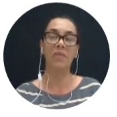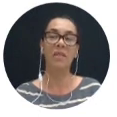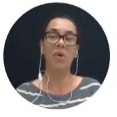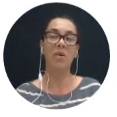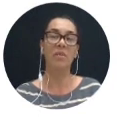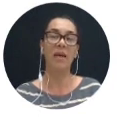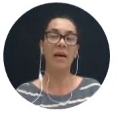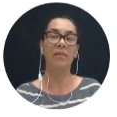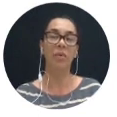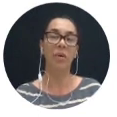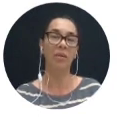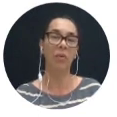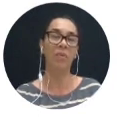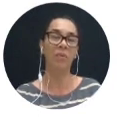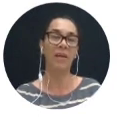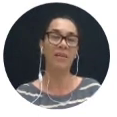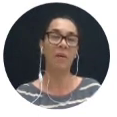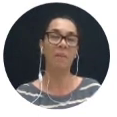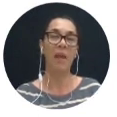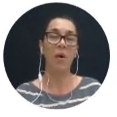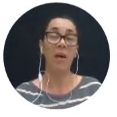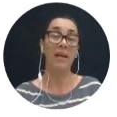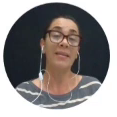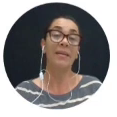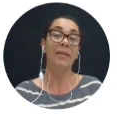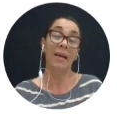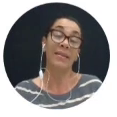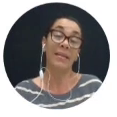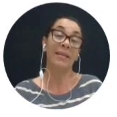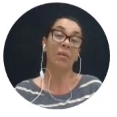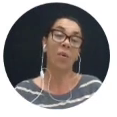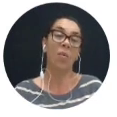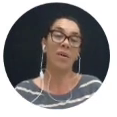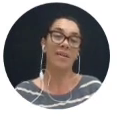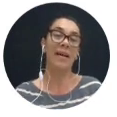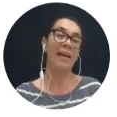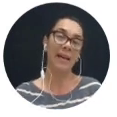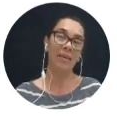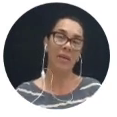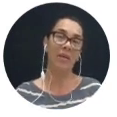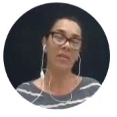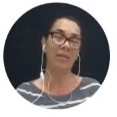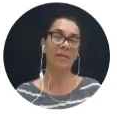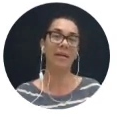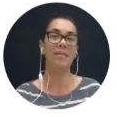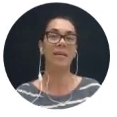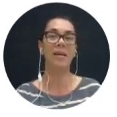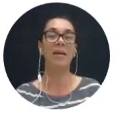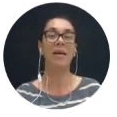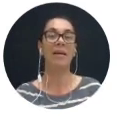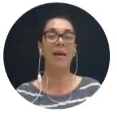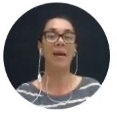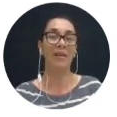equipe, vocês possam estar trocando alguma informação. Ou acrescentando coisas além do que vão ser